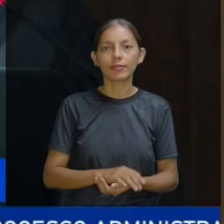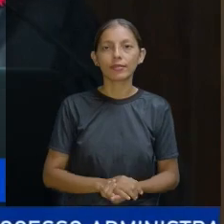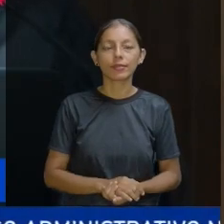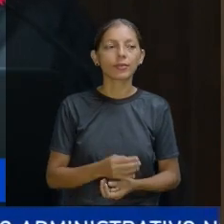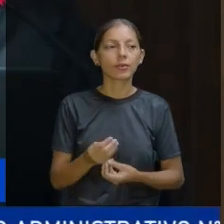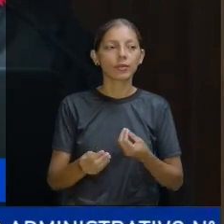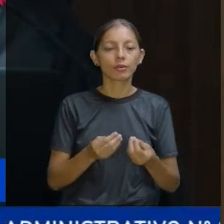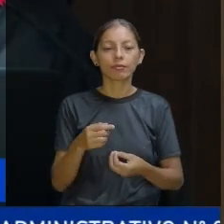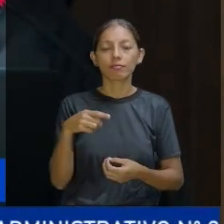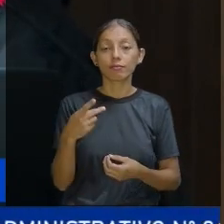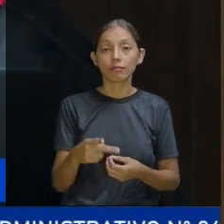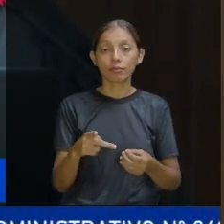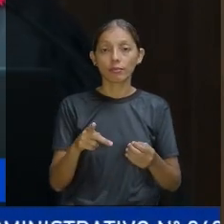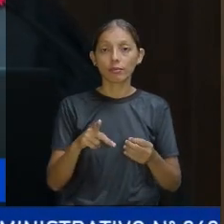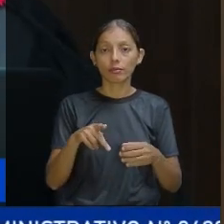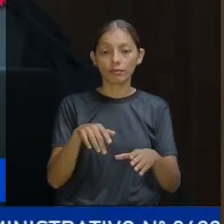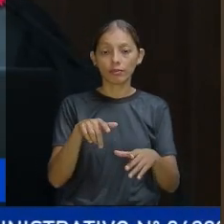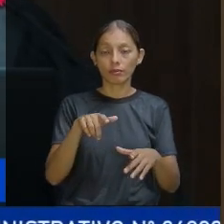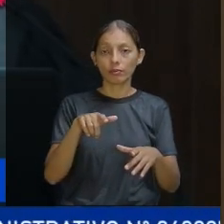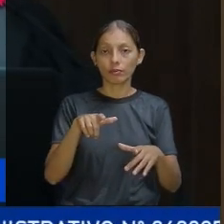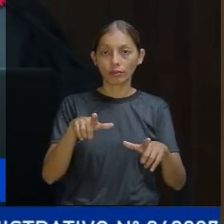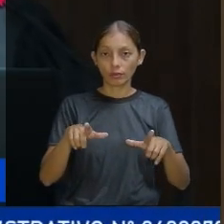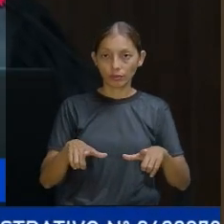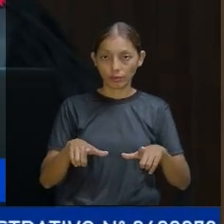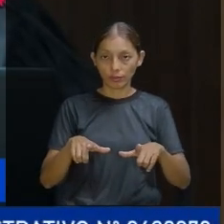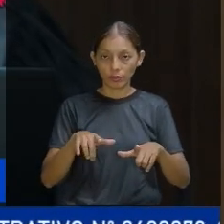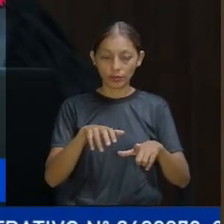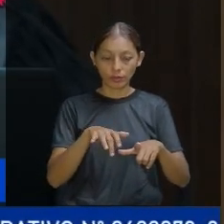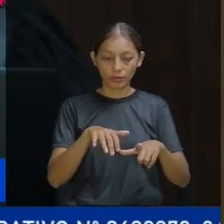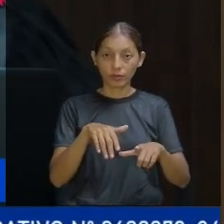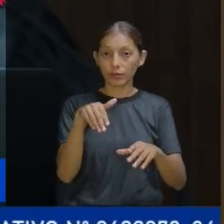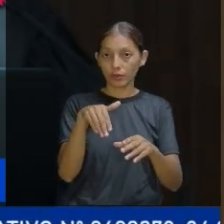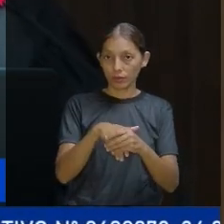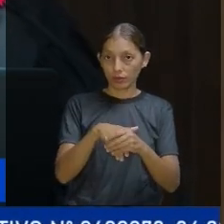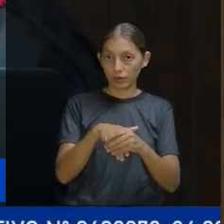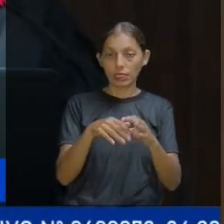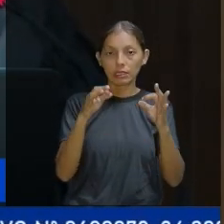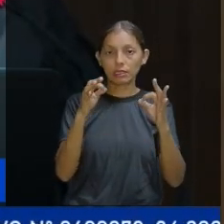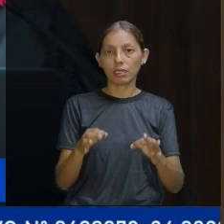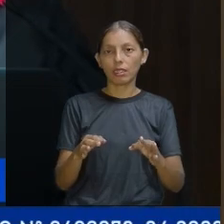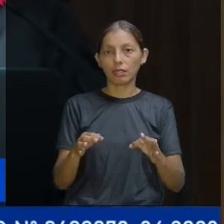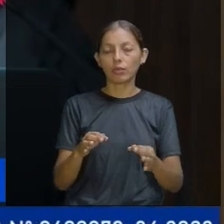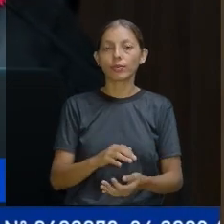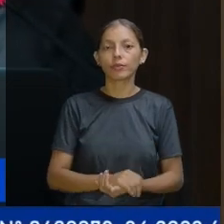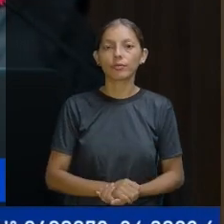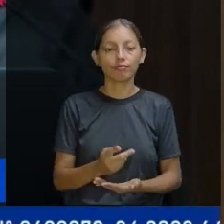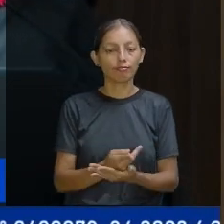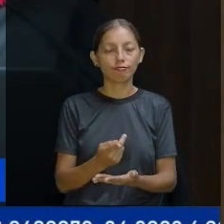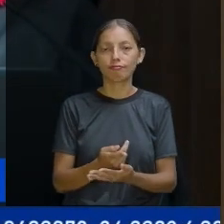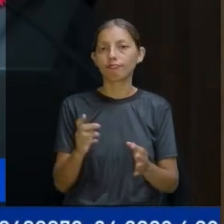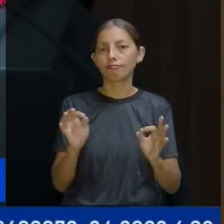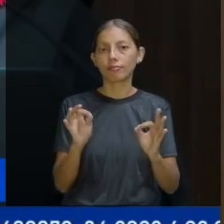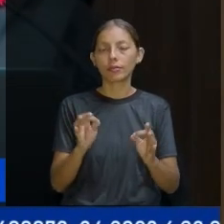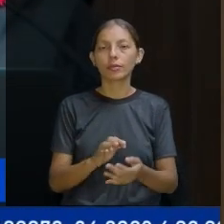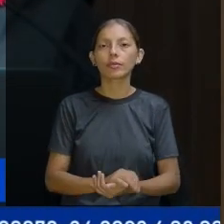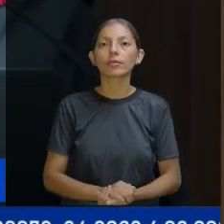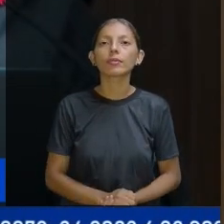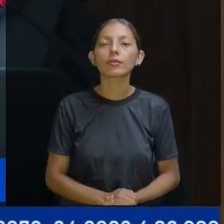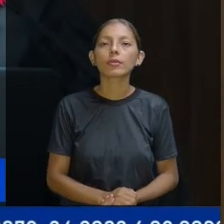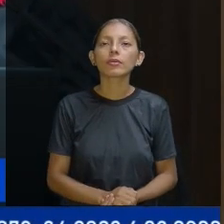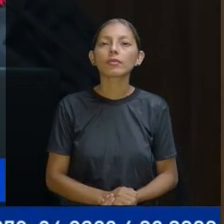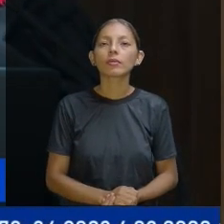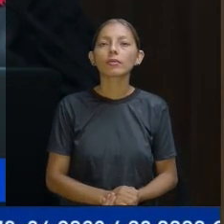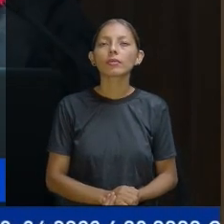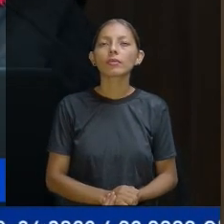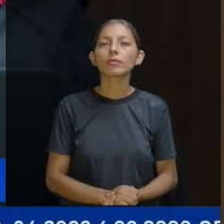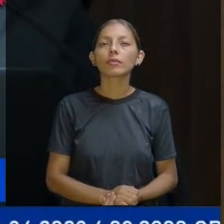há falha. Mas vamos fazer isso por questão de... Perfeito. Está ótimo, então. Tá bom assim, né, desembargador Torque?